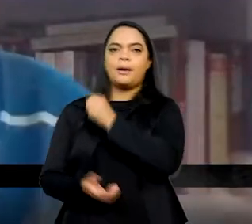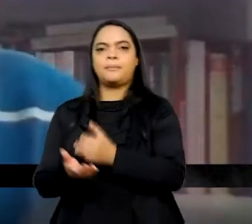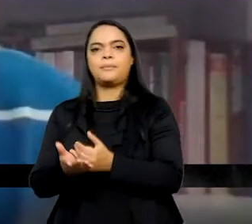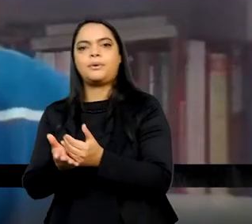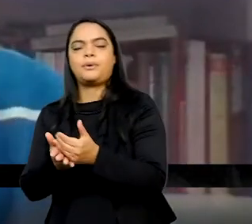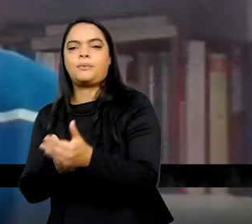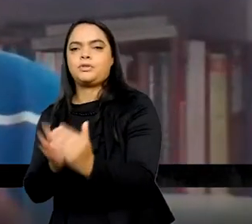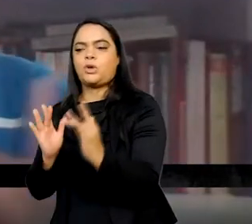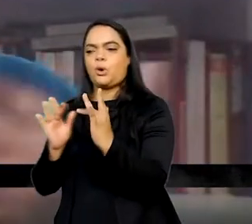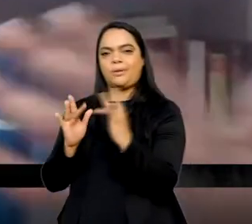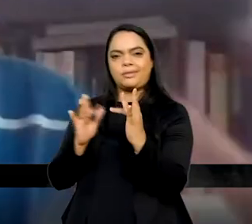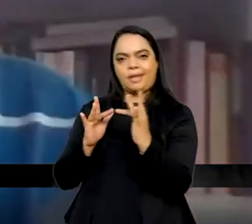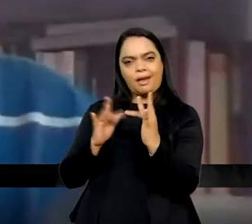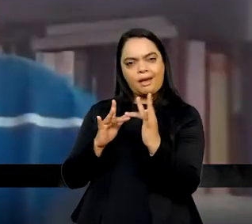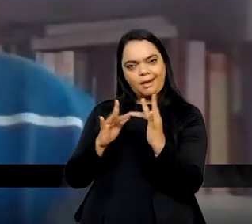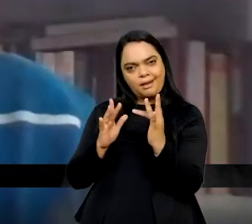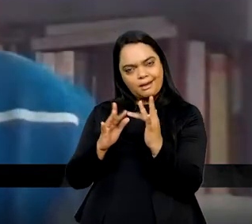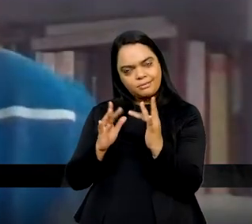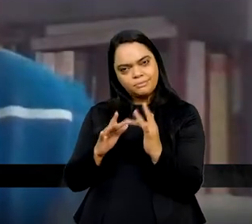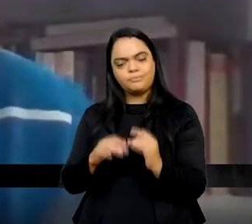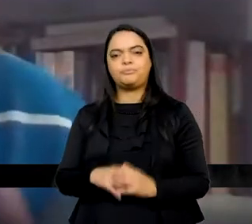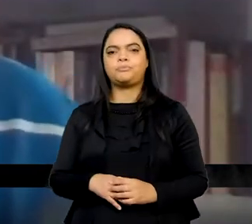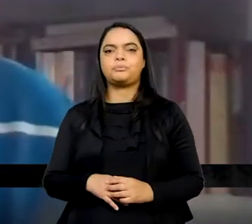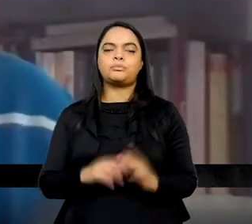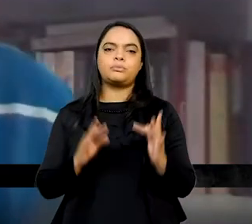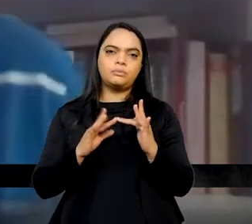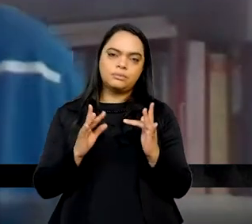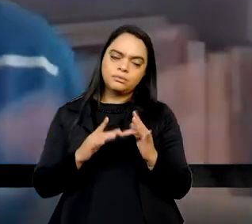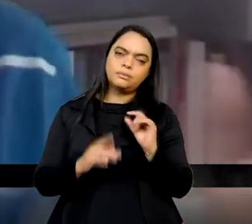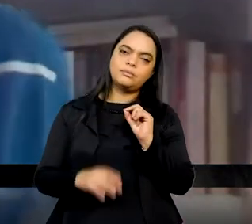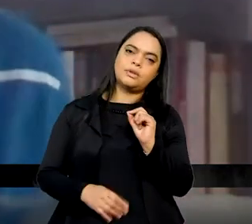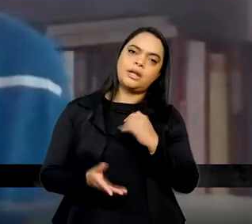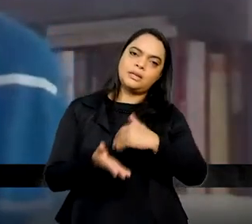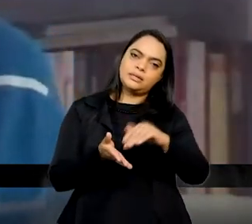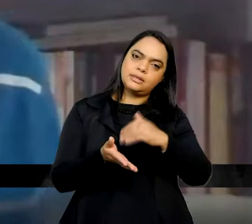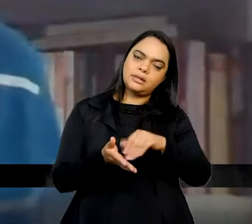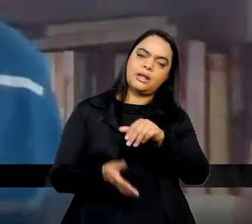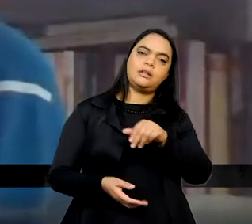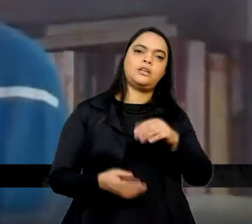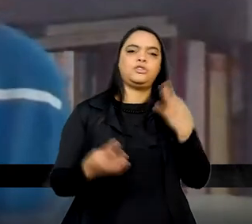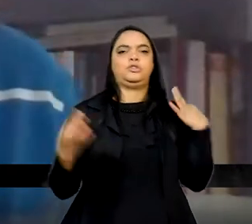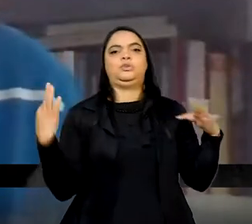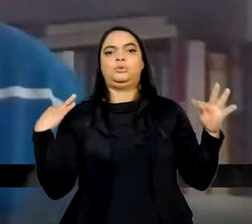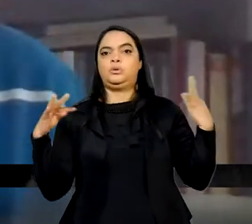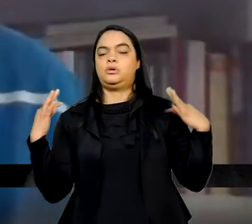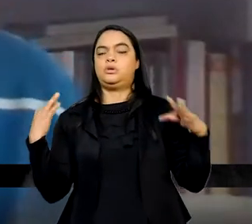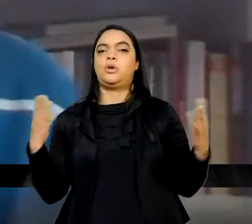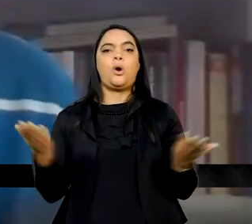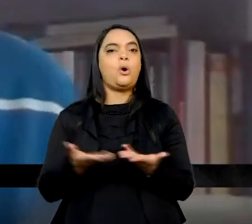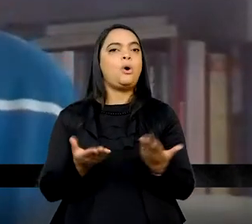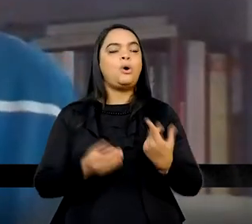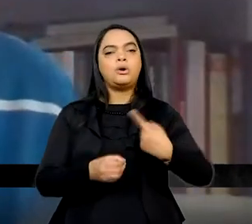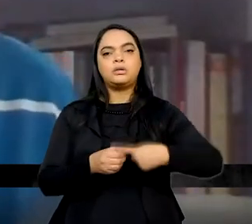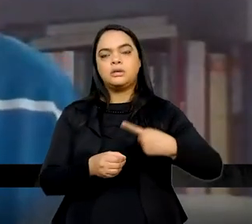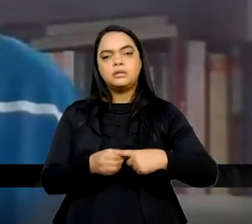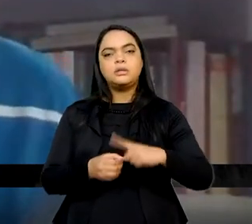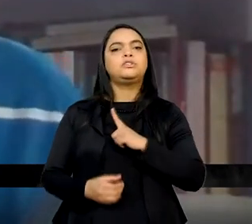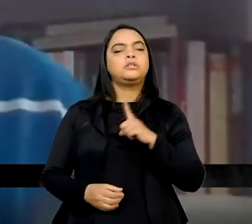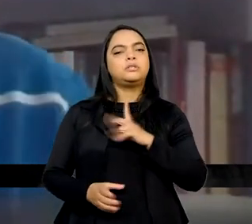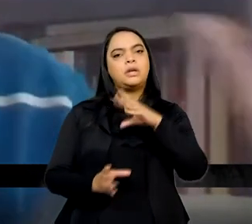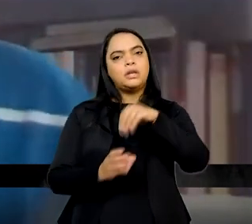fazer contatos no Recife com empresa de turismo, e hoje a cidade está dentro